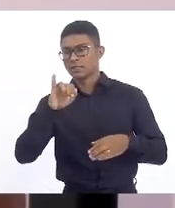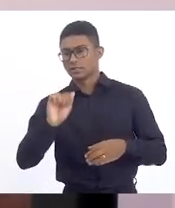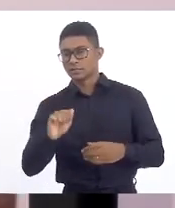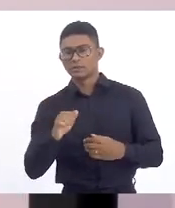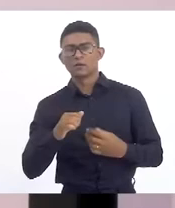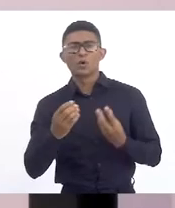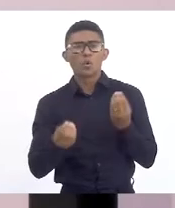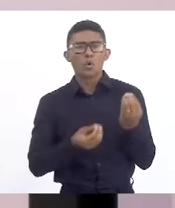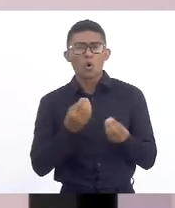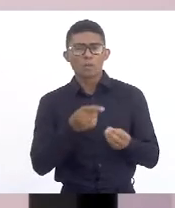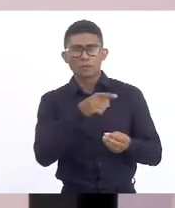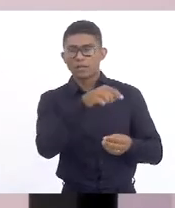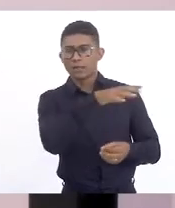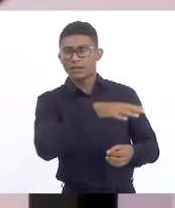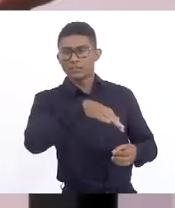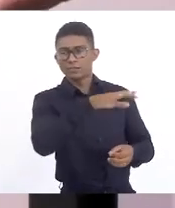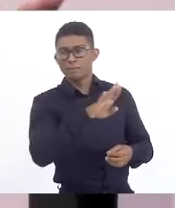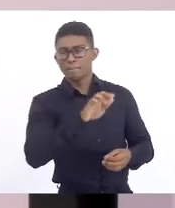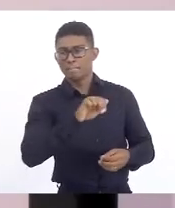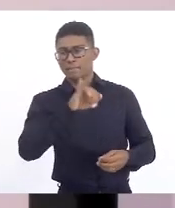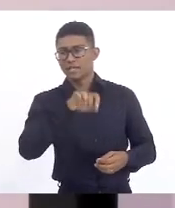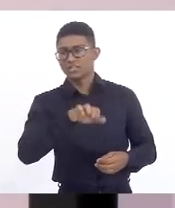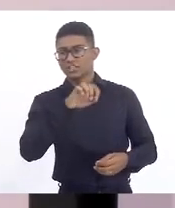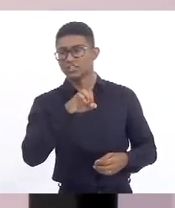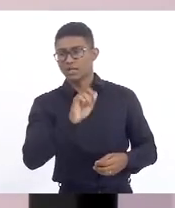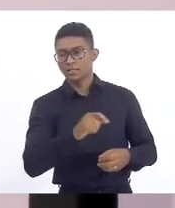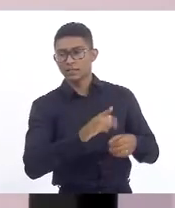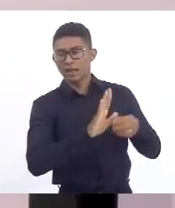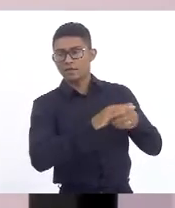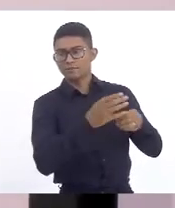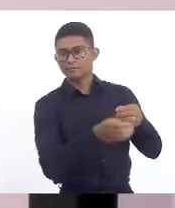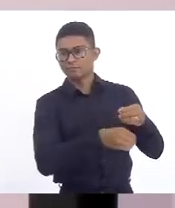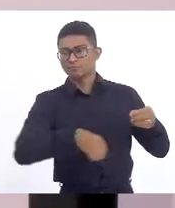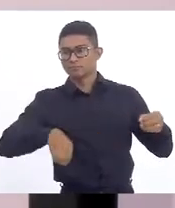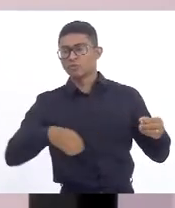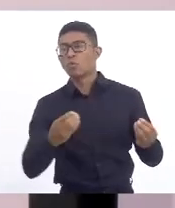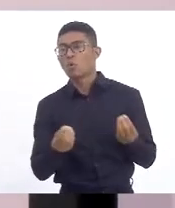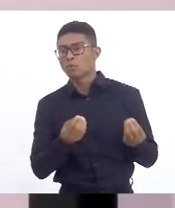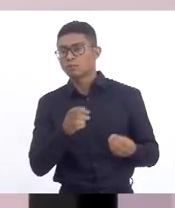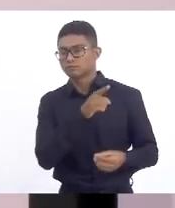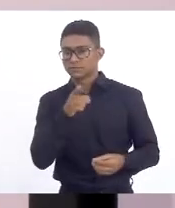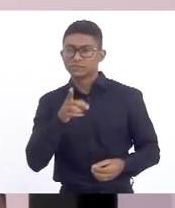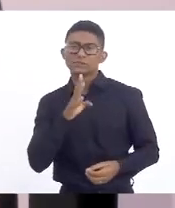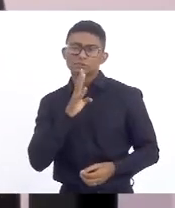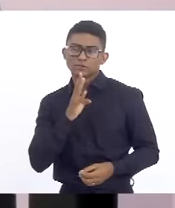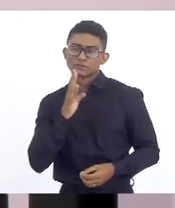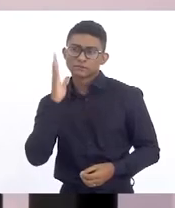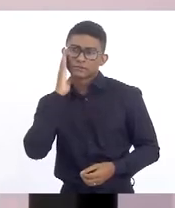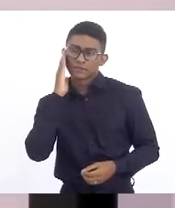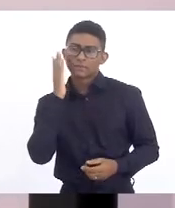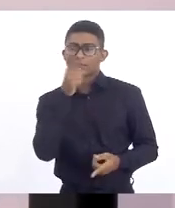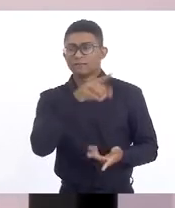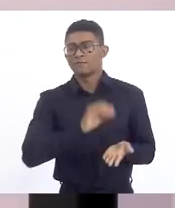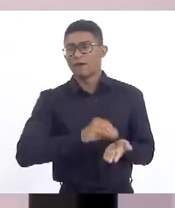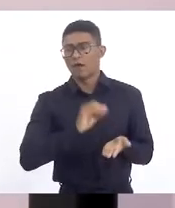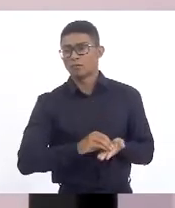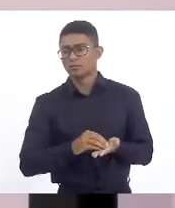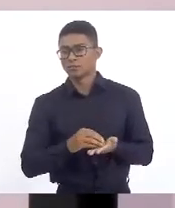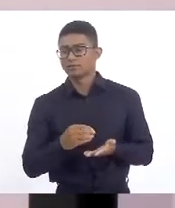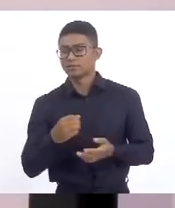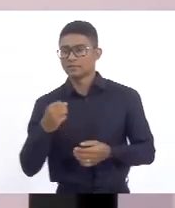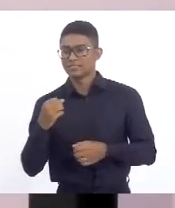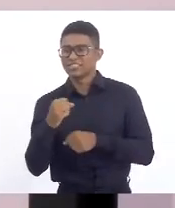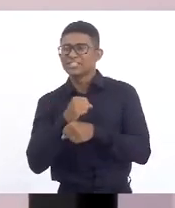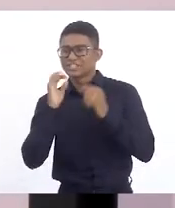saneamento básico na Baixada Fluminense, em todo o estado do Rio de Janeiro, a qual os senhores e senhoras conhecem muito bem, que falta investimento nos últimos 30